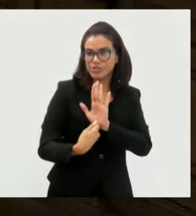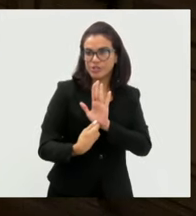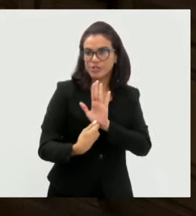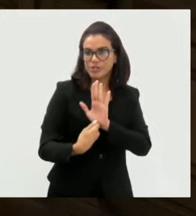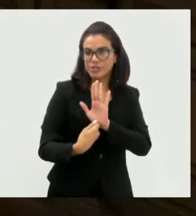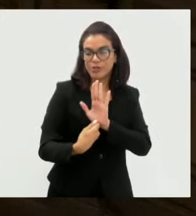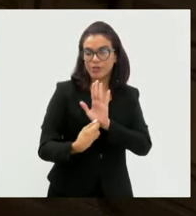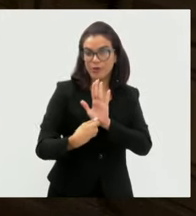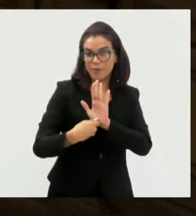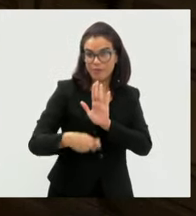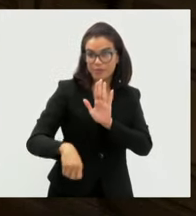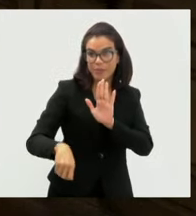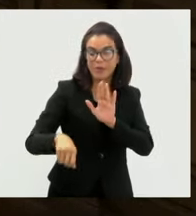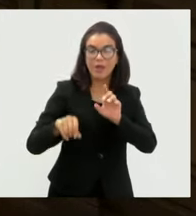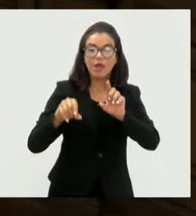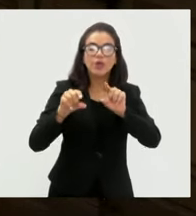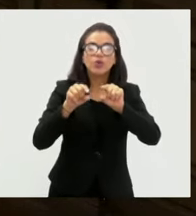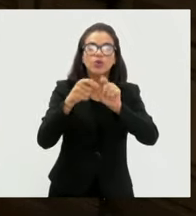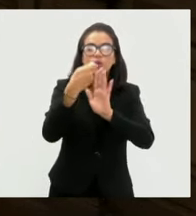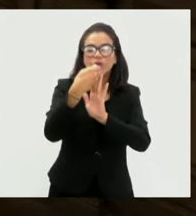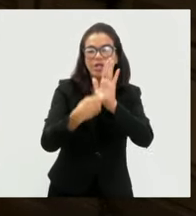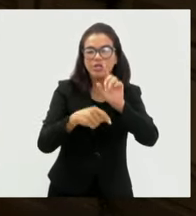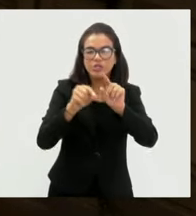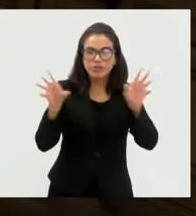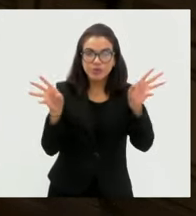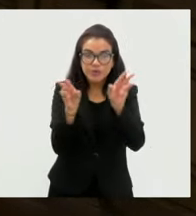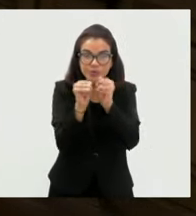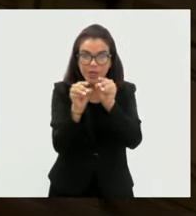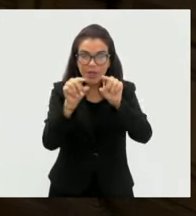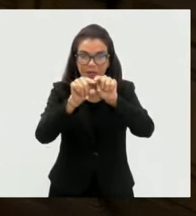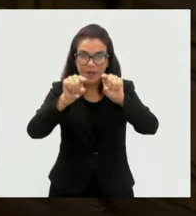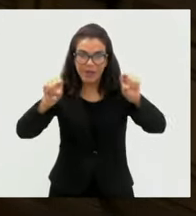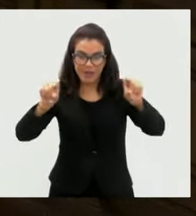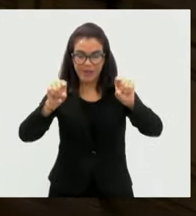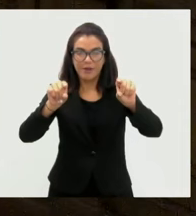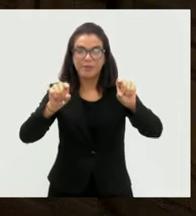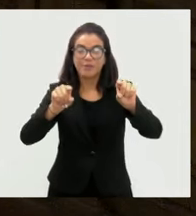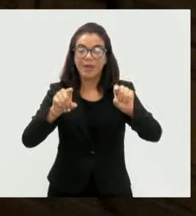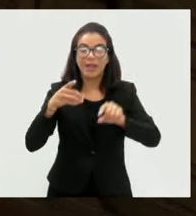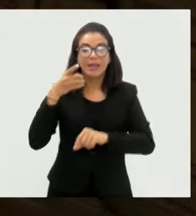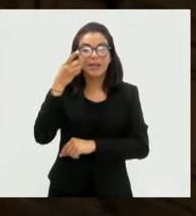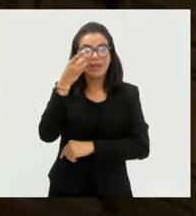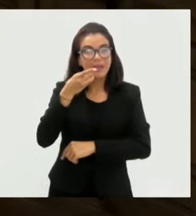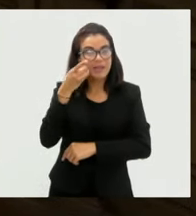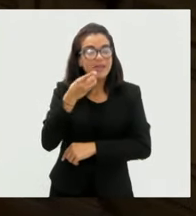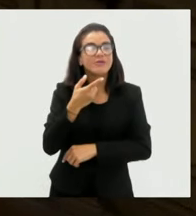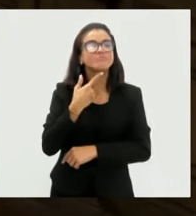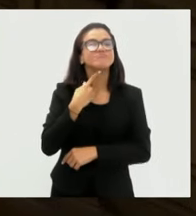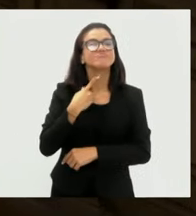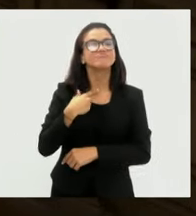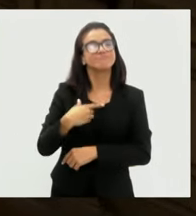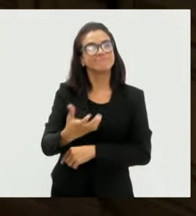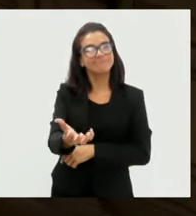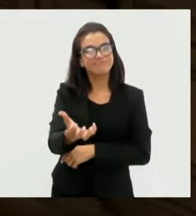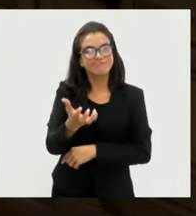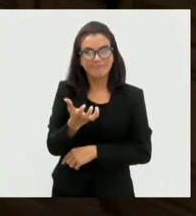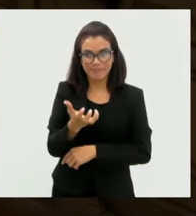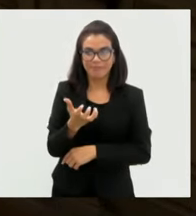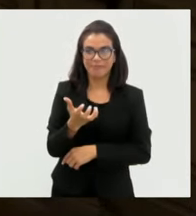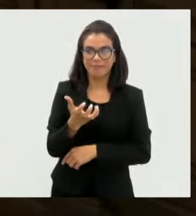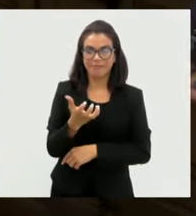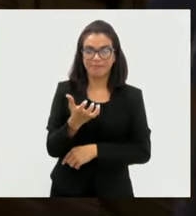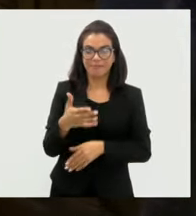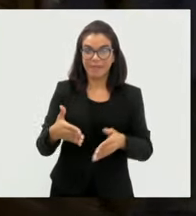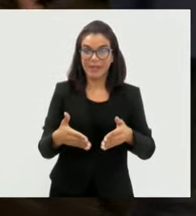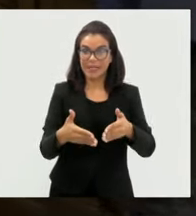na emenda da indicação legislativa, a deputada deseja que houvesse